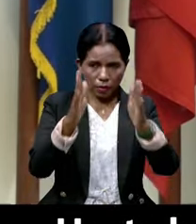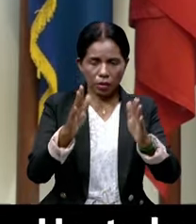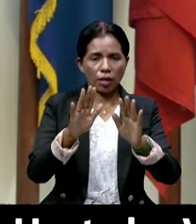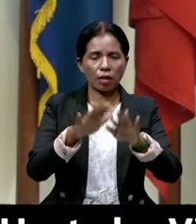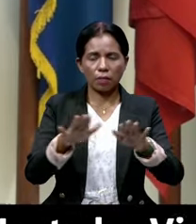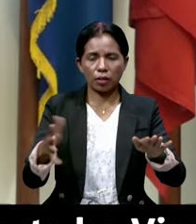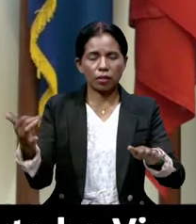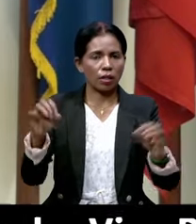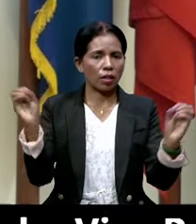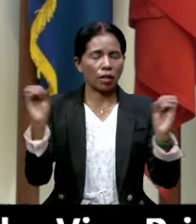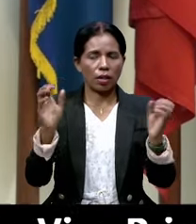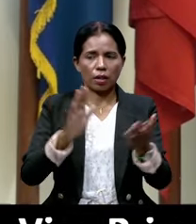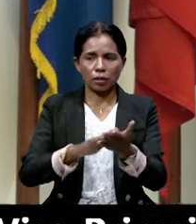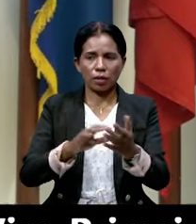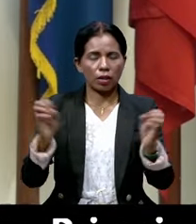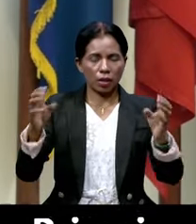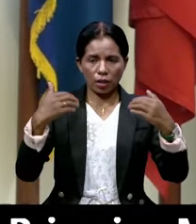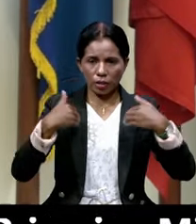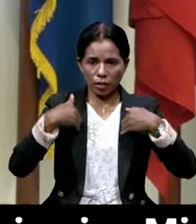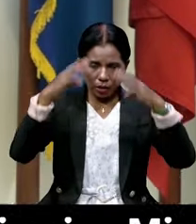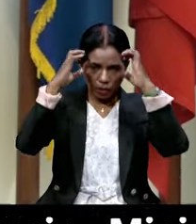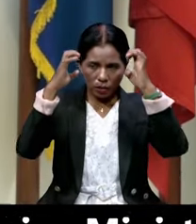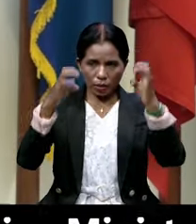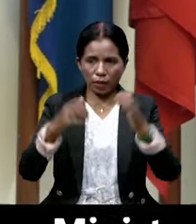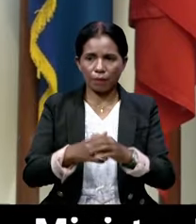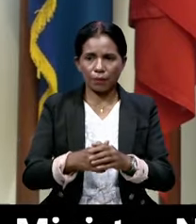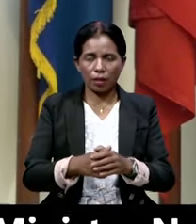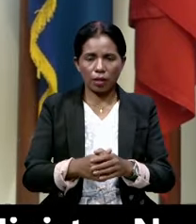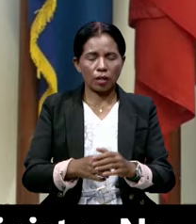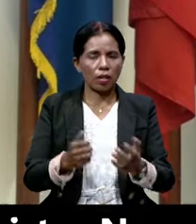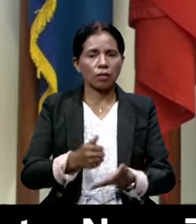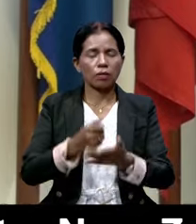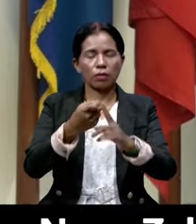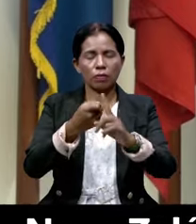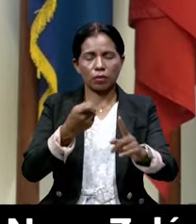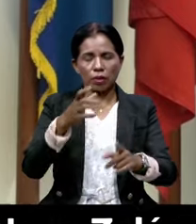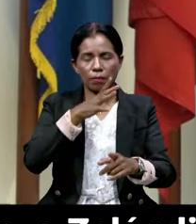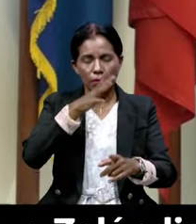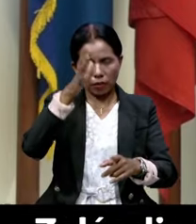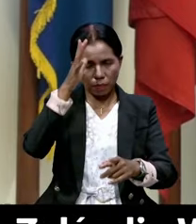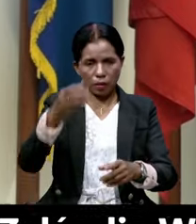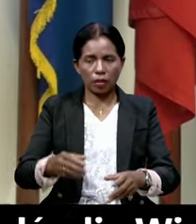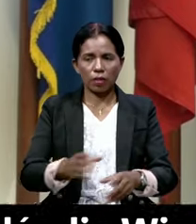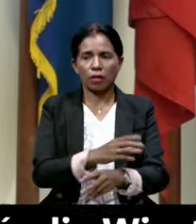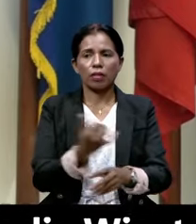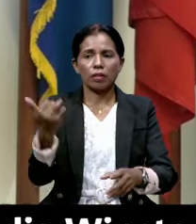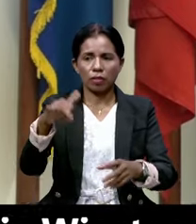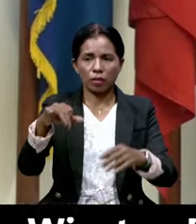escola. Lá é educação. Descontrola o sino, não é uma cira. Mas sai target para cira, para